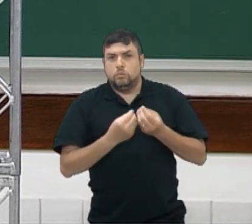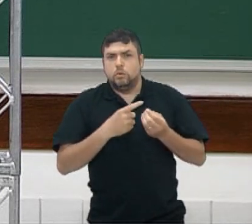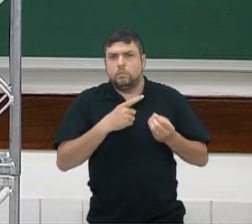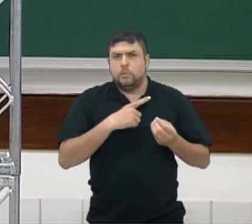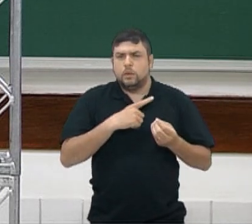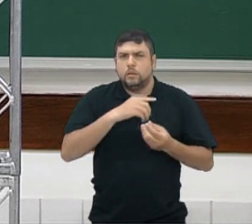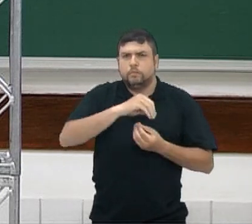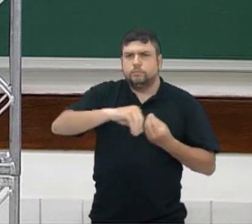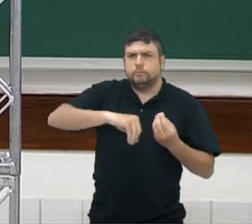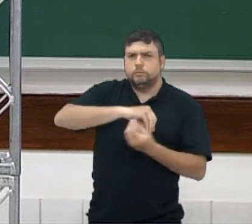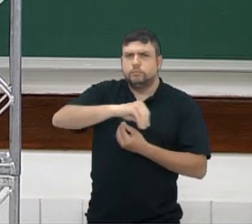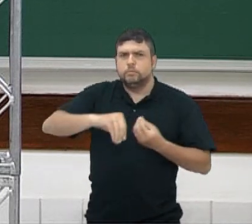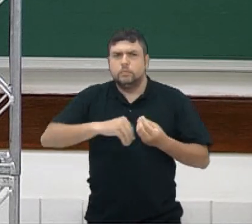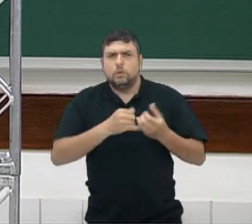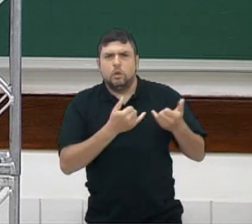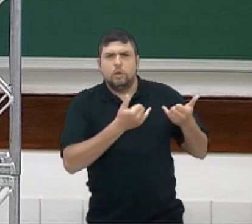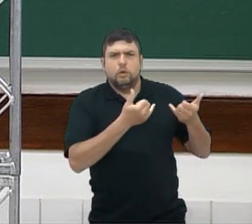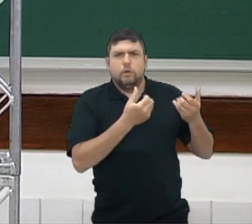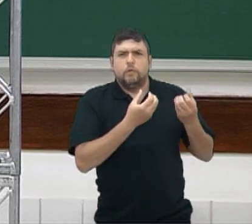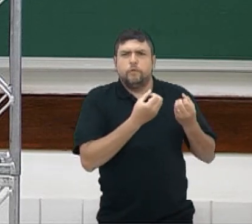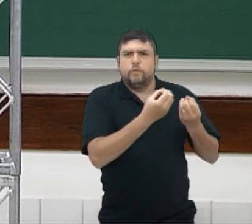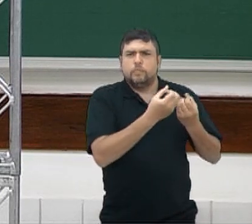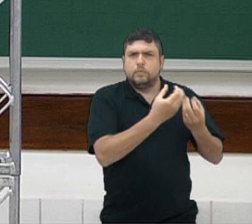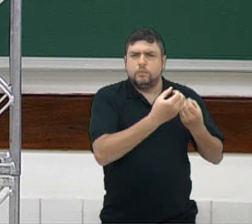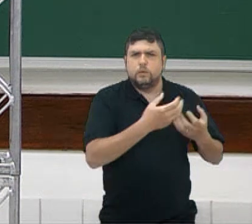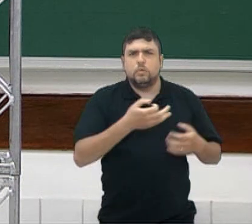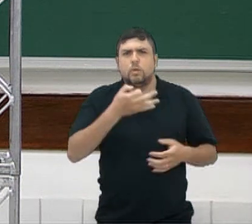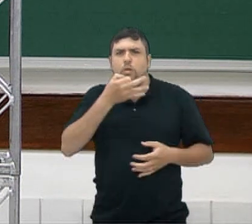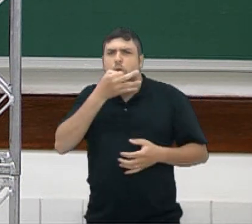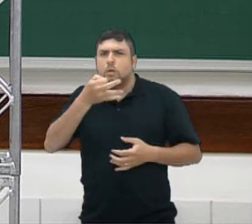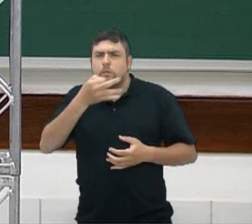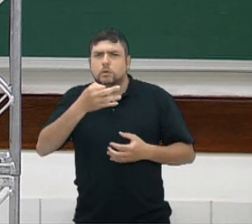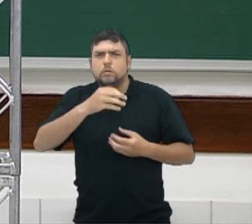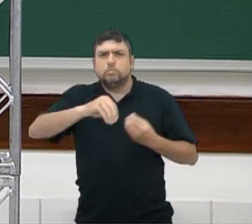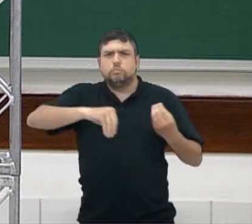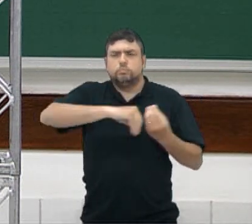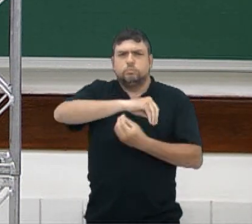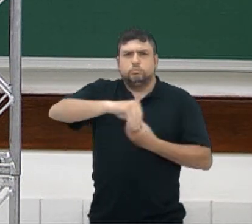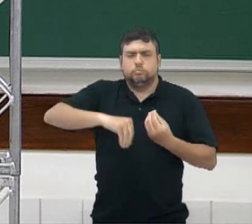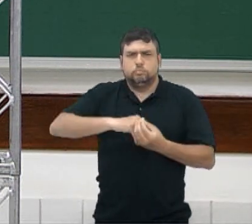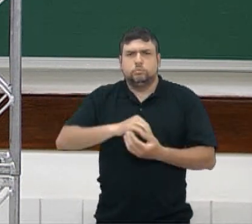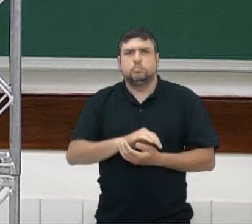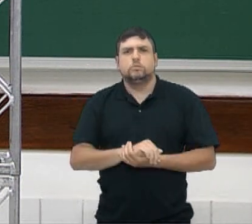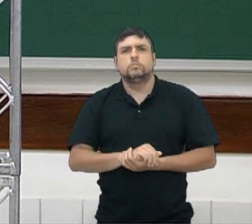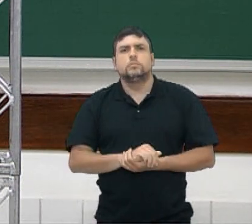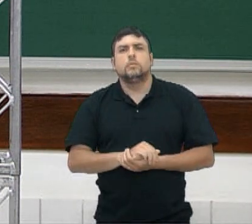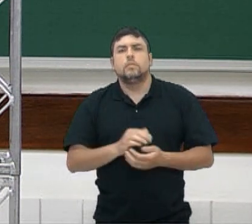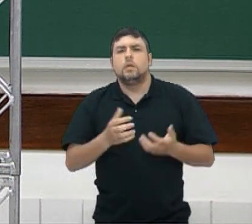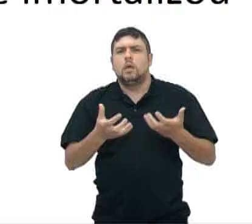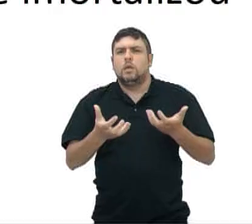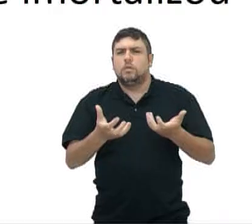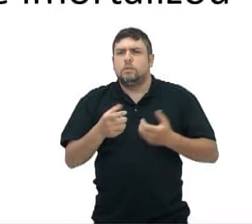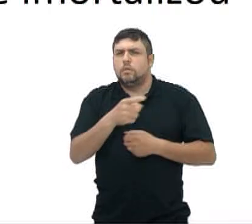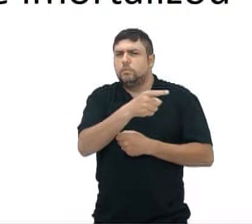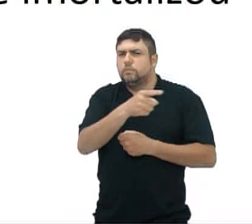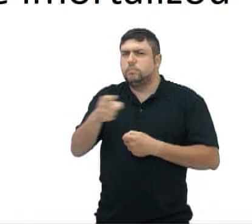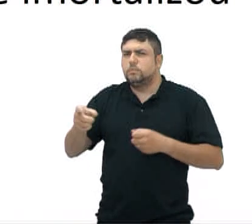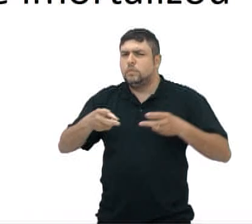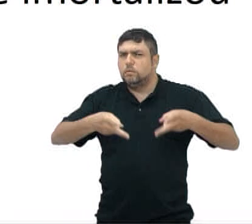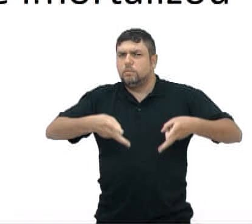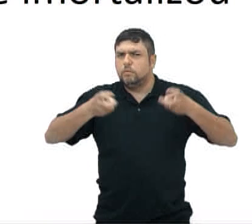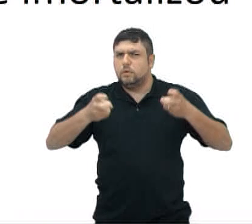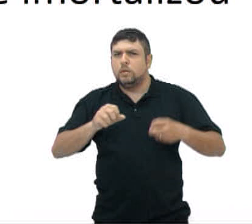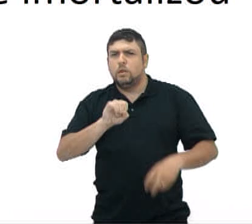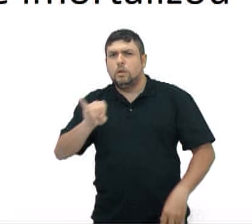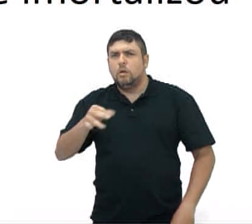informações e opiniões, né? Fatos e opiniões. Então, mais um trecho aqui, eu gostaria que vocês percebessem se é a opinião